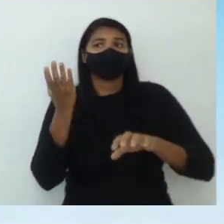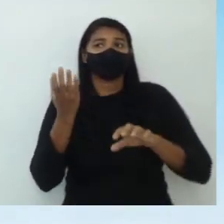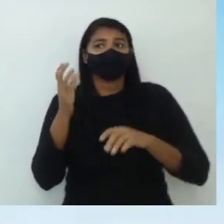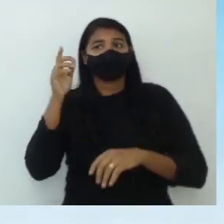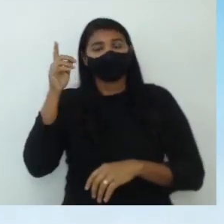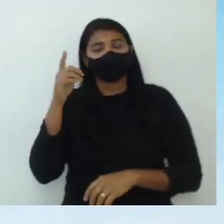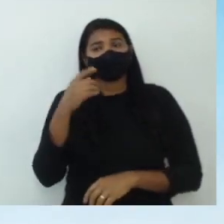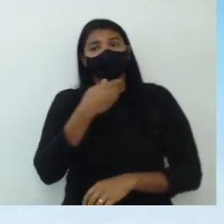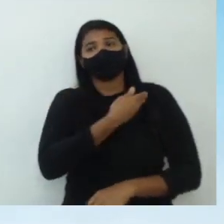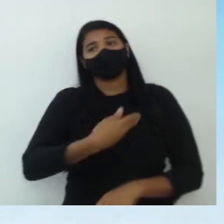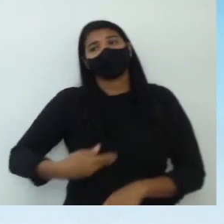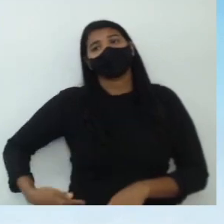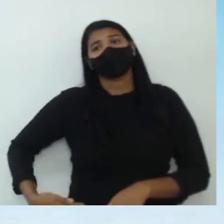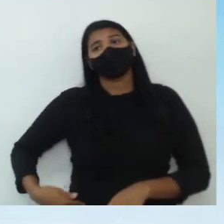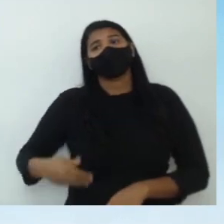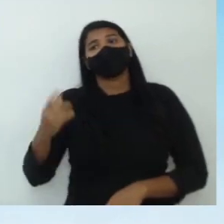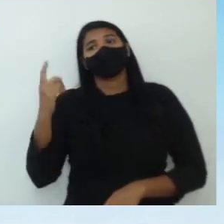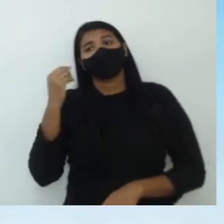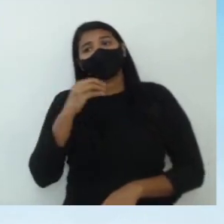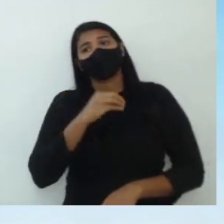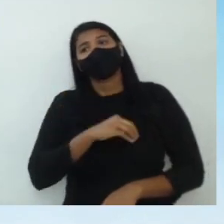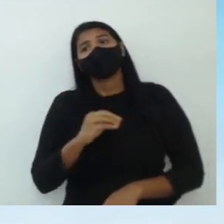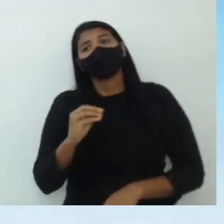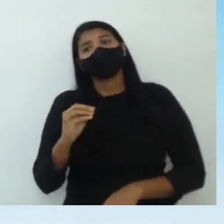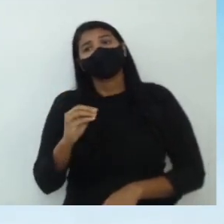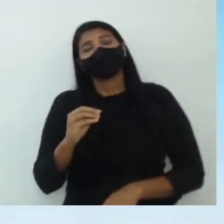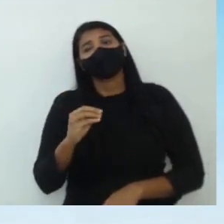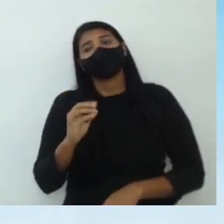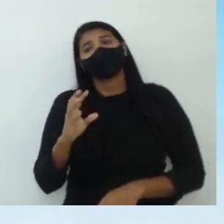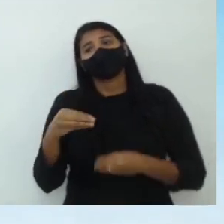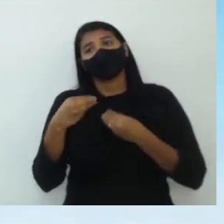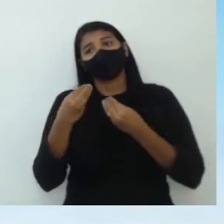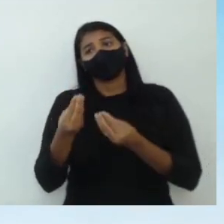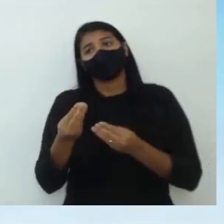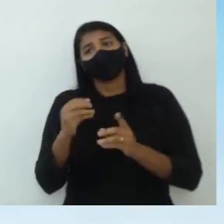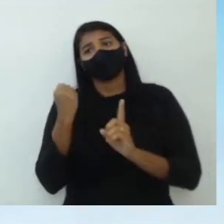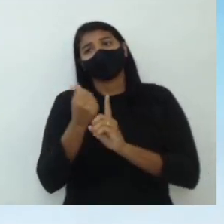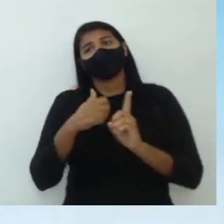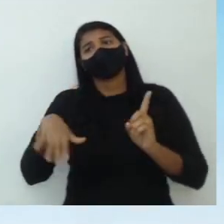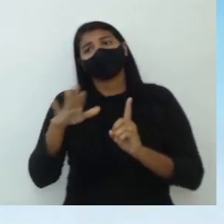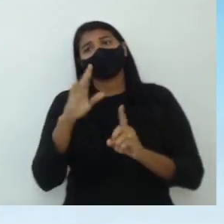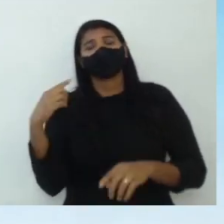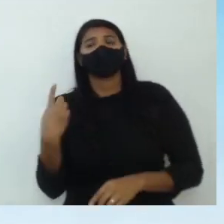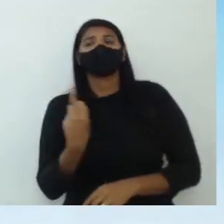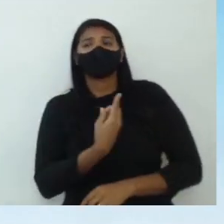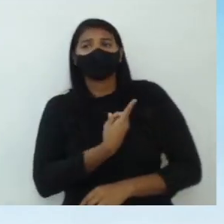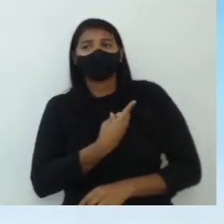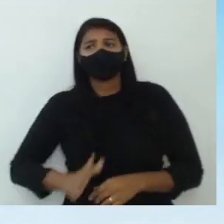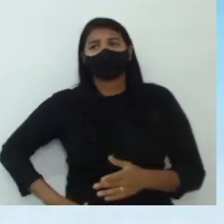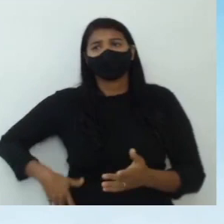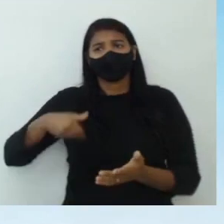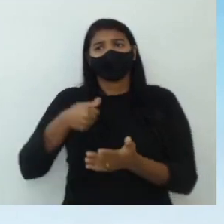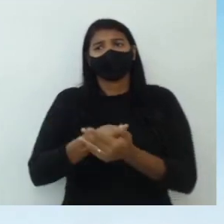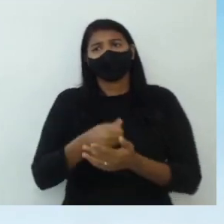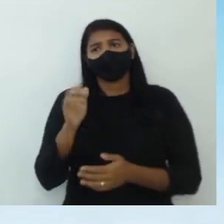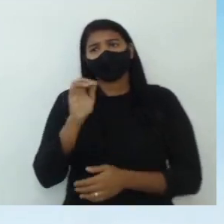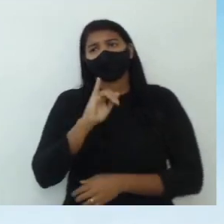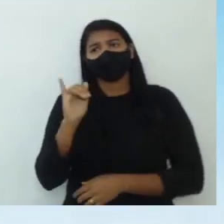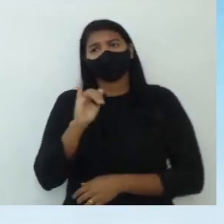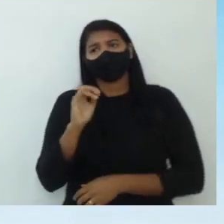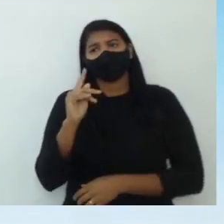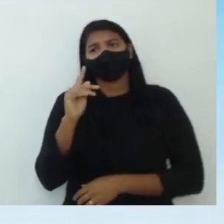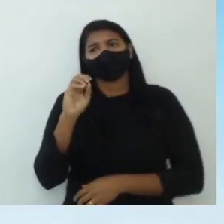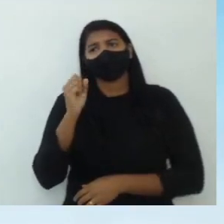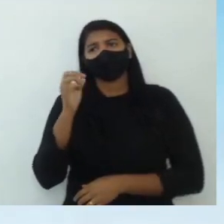renda mínima, né, que seja garantida a todos os cidadãos. Afinal de contas, somos nós que pagamos. Não existe nenhuma riqueza